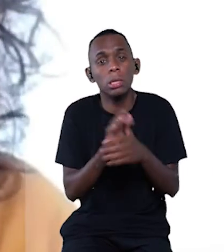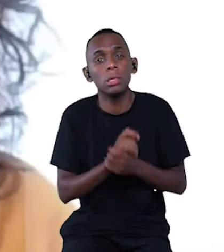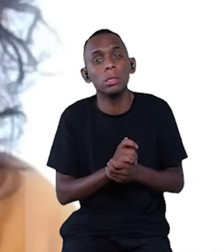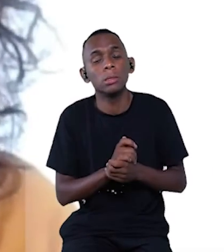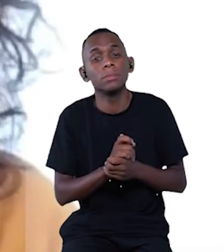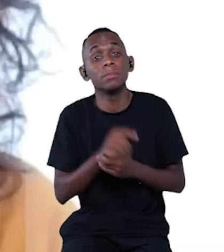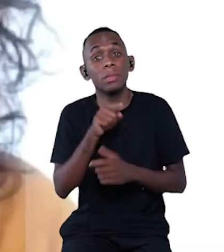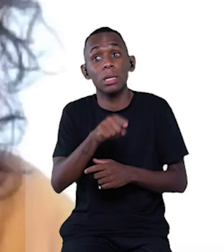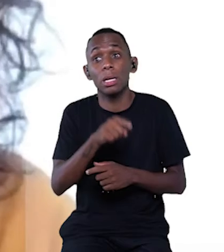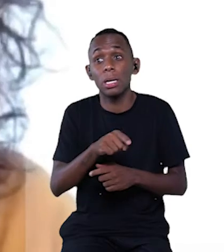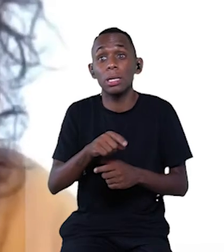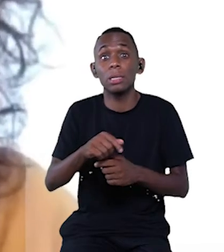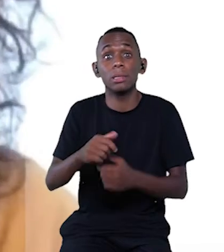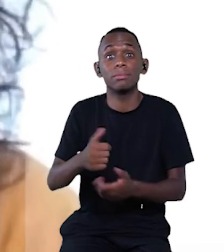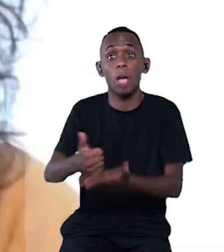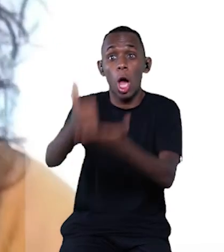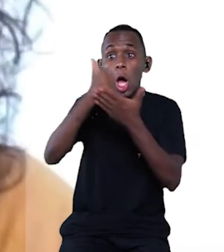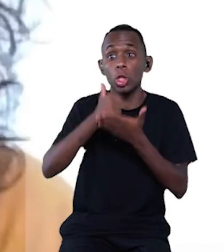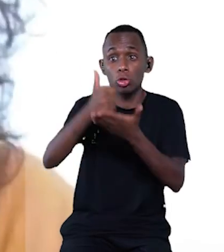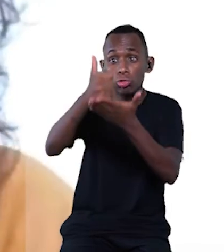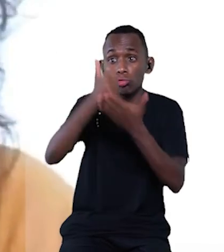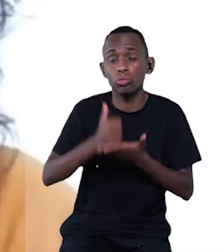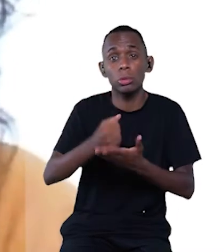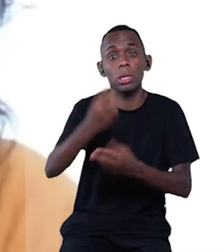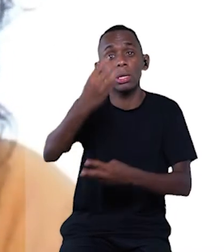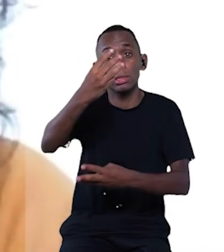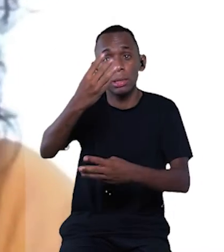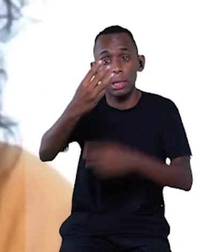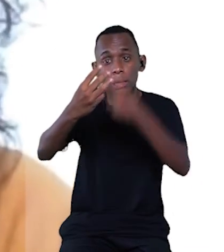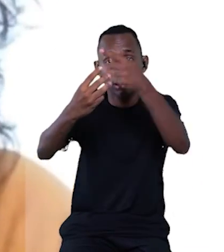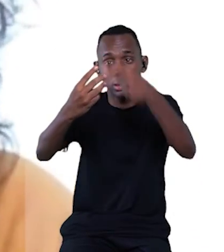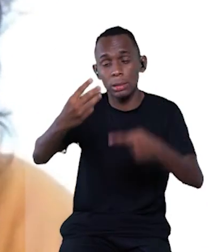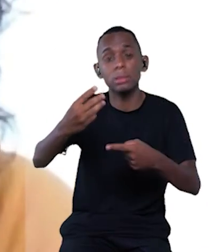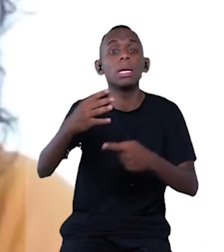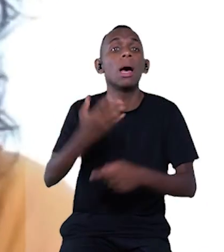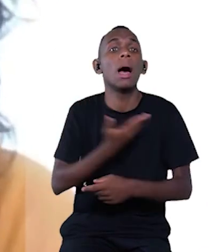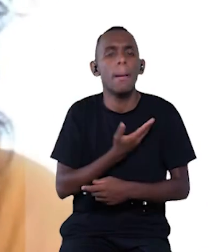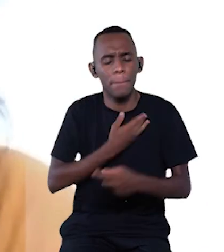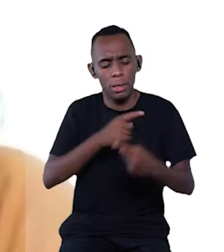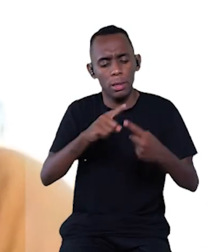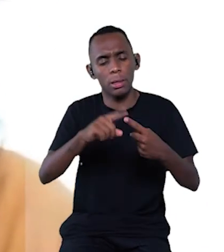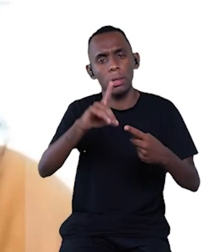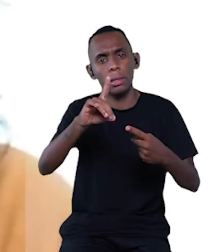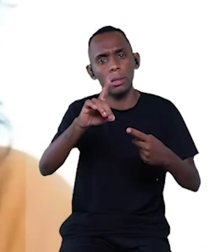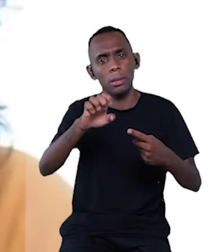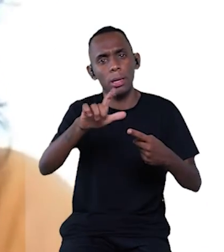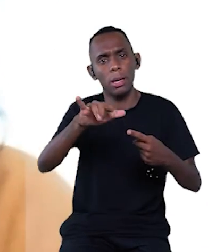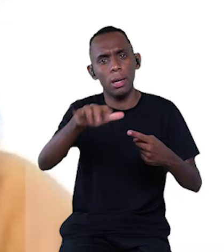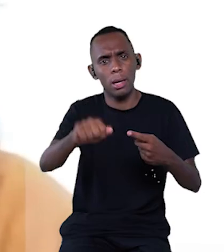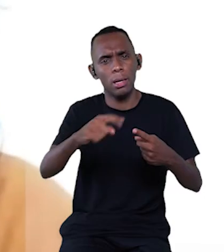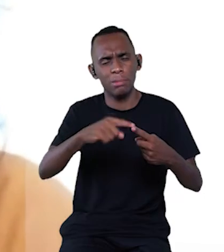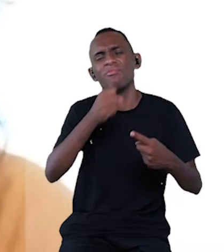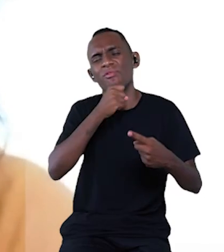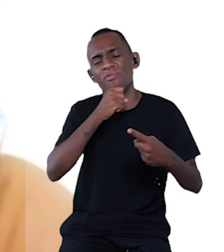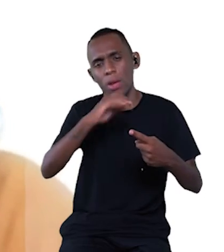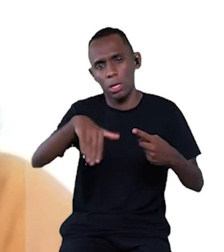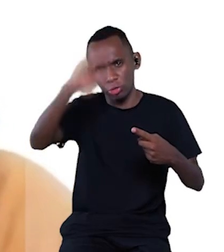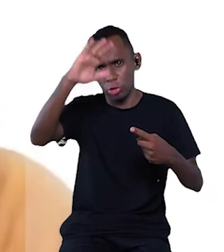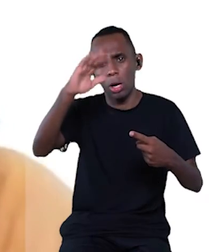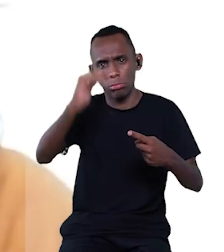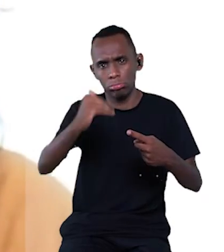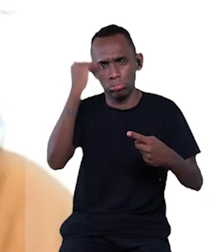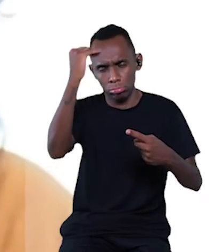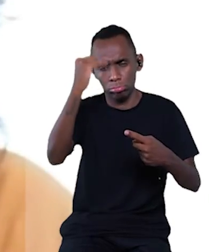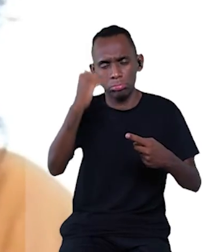cidadezinha no Vale de Jequitinhonha, e conta com a ajuda de 3 grandes amigas, que é a Adélia, que é uma mulher mais velha,